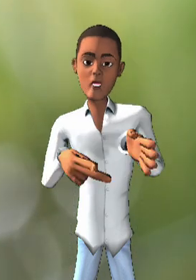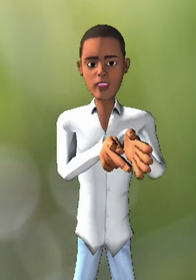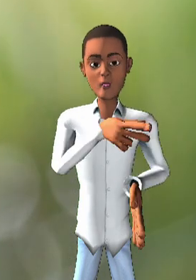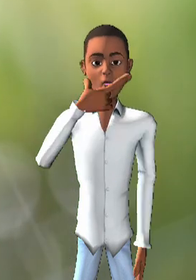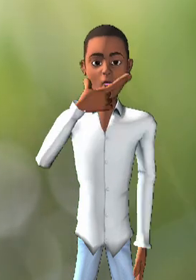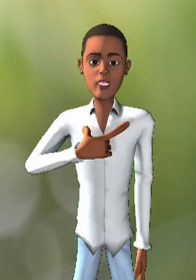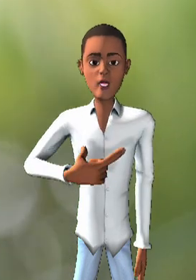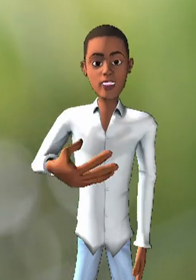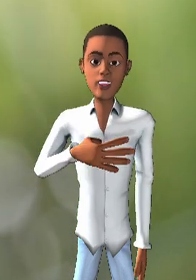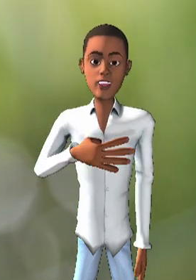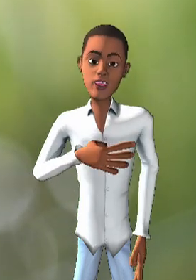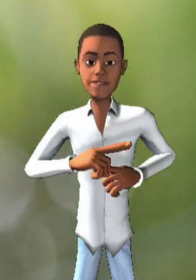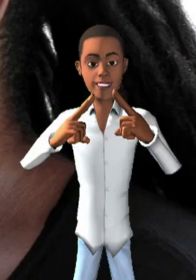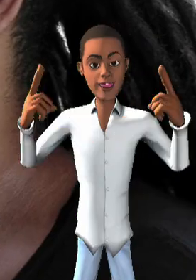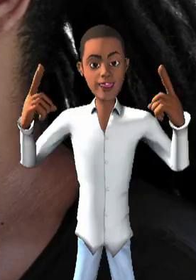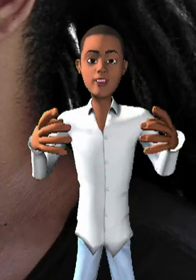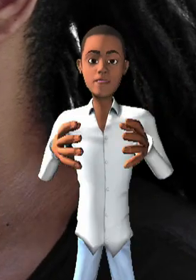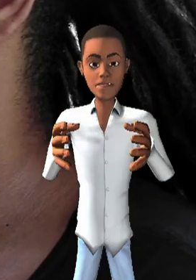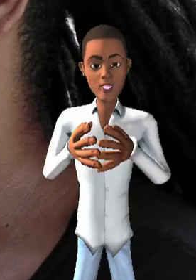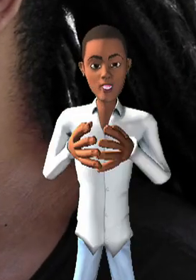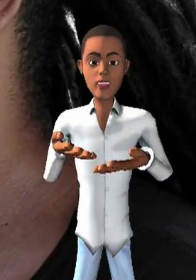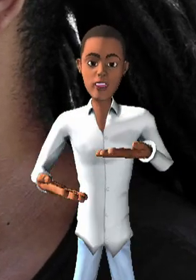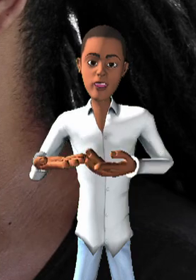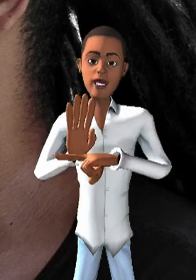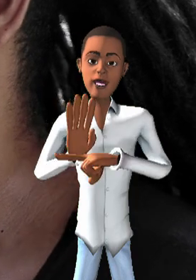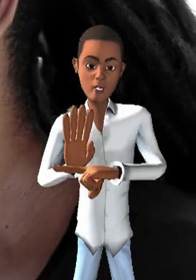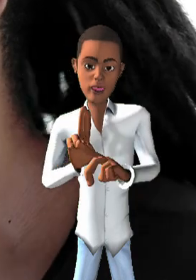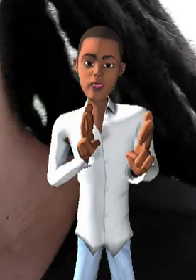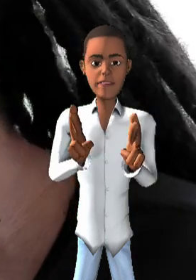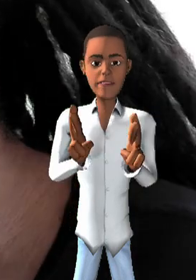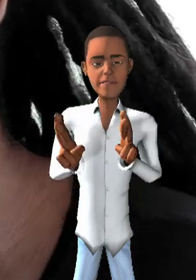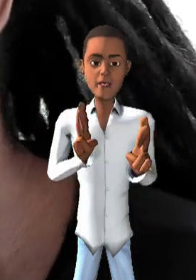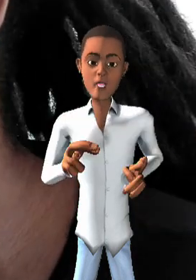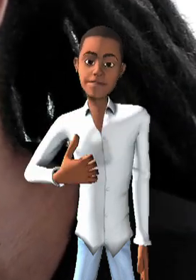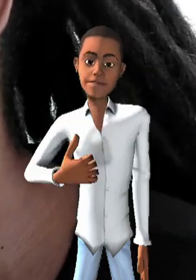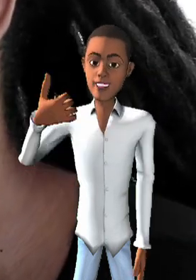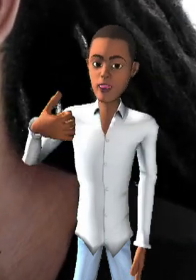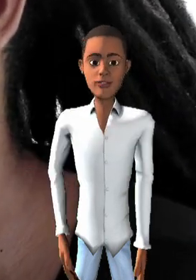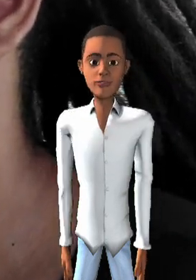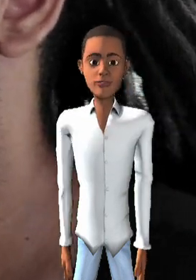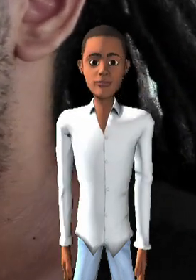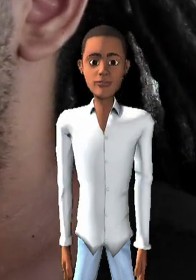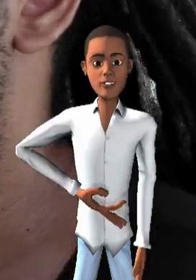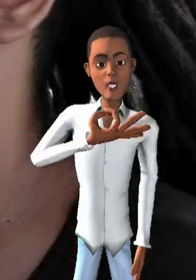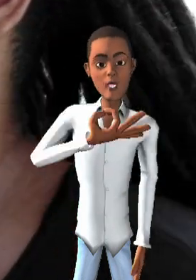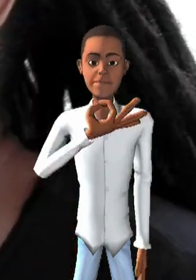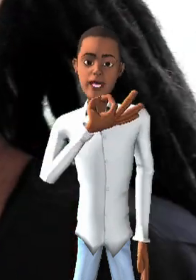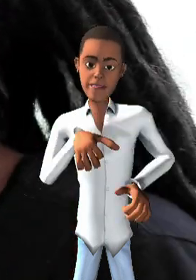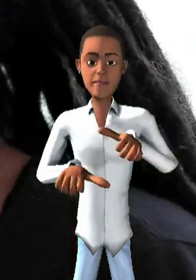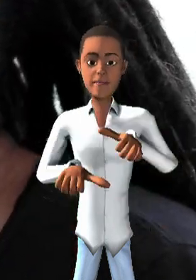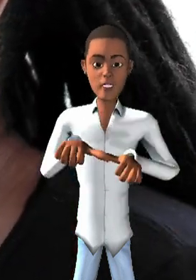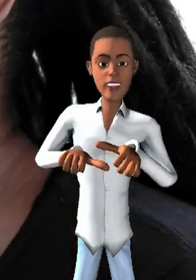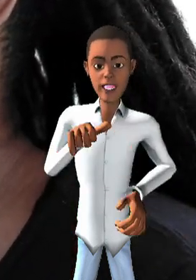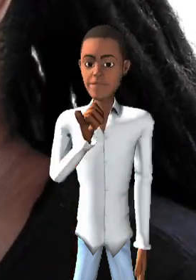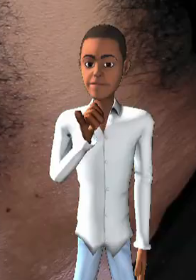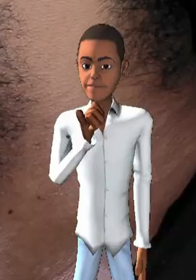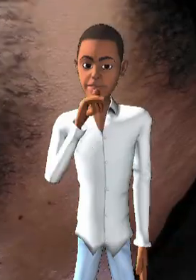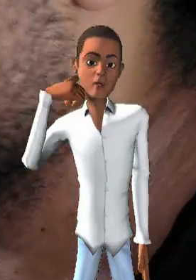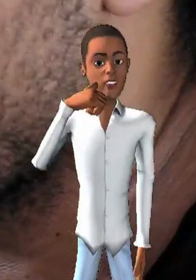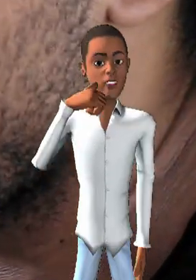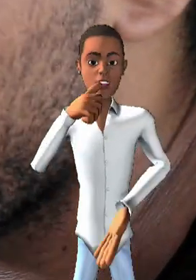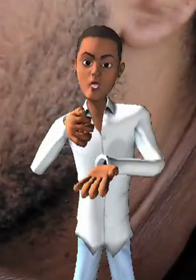Essa interação com os projetos, né, com Arthur, pessoas, me fez ex-participante do Instituto Papai. Né? Até essa visão de